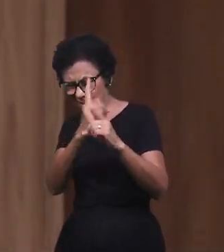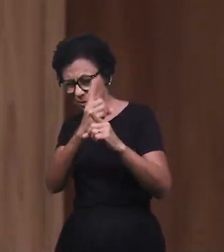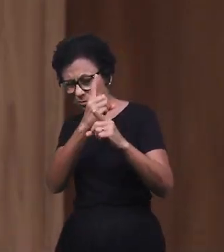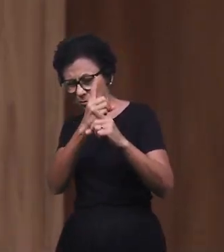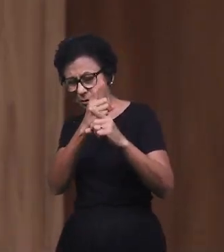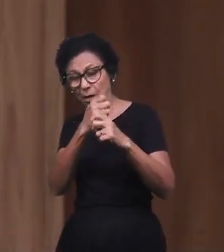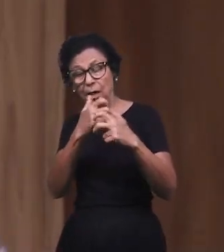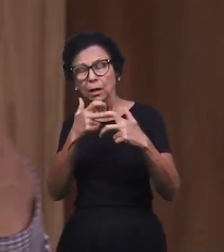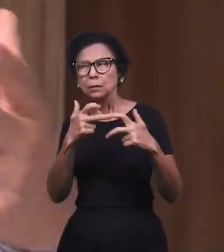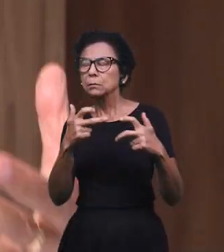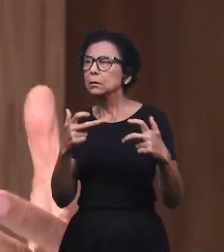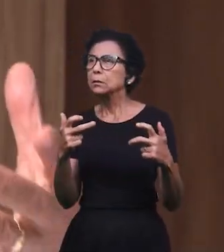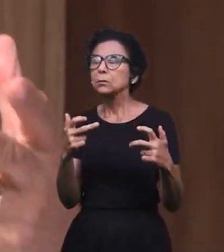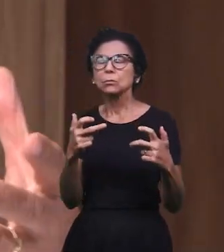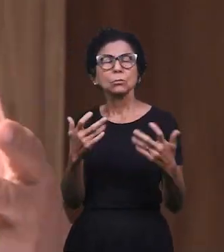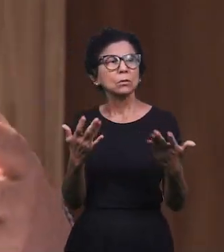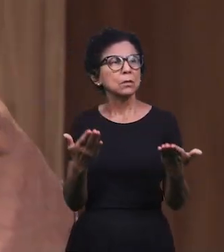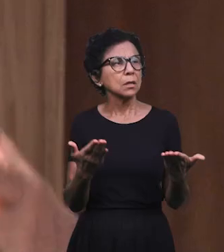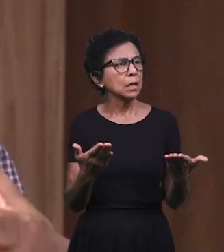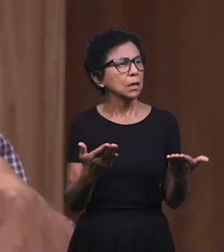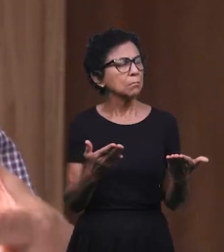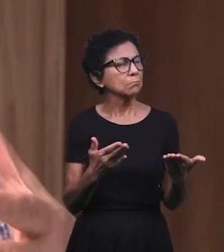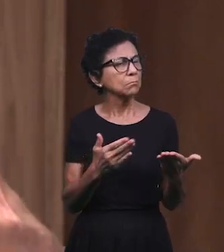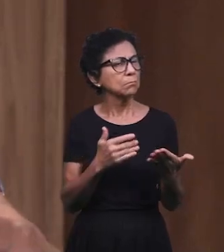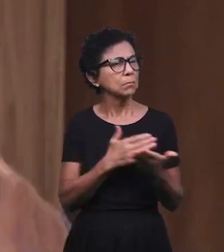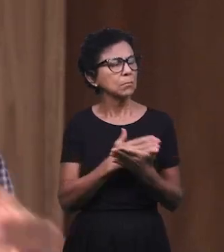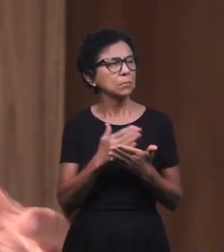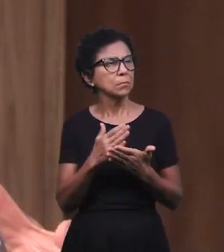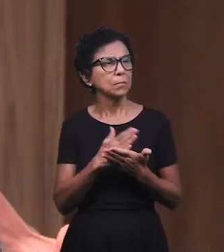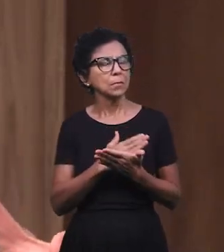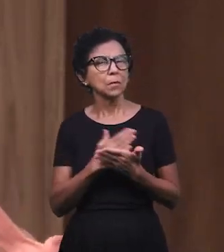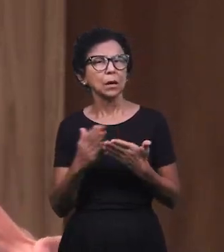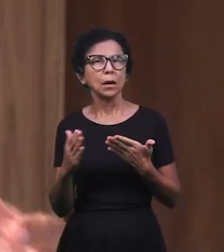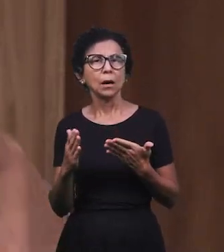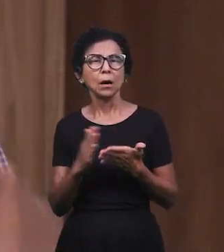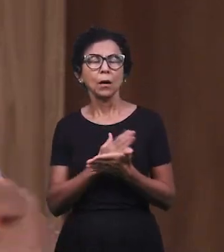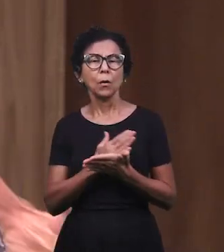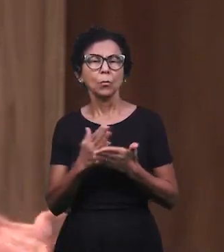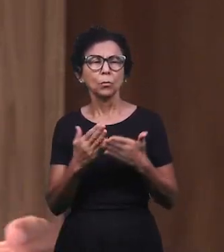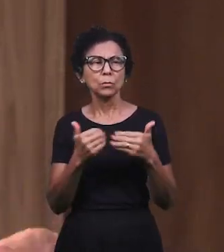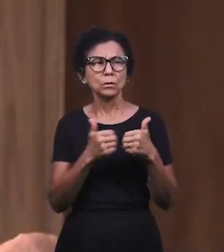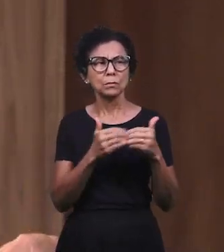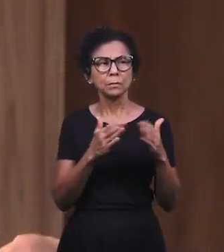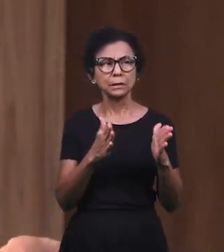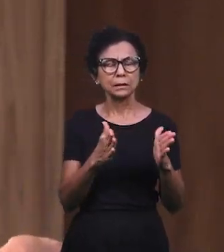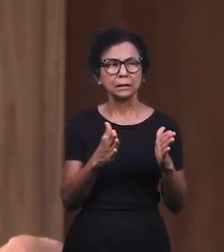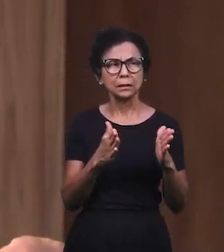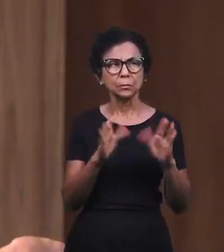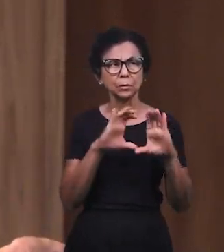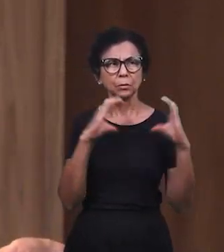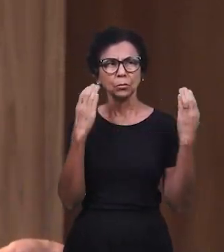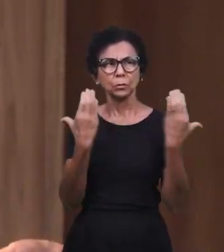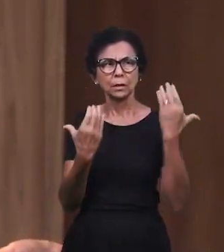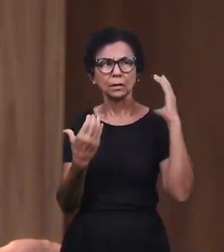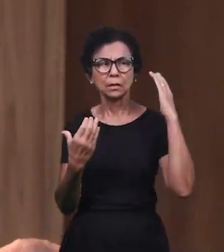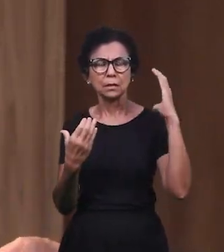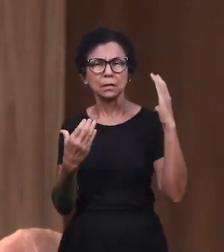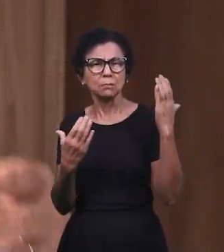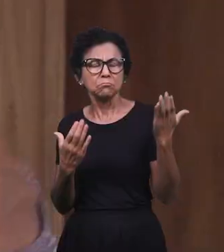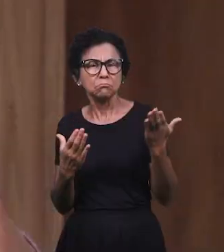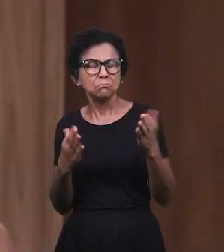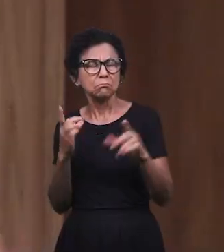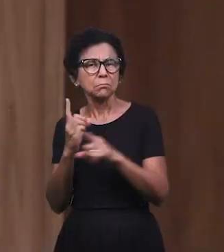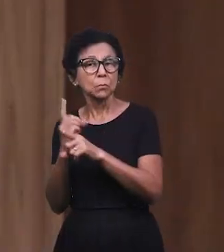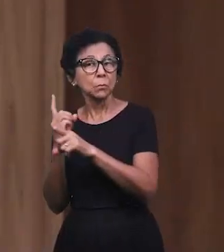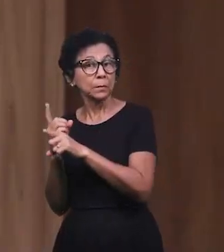mesmo a questionar certos princípios que estavam estabelecidos dentro da comunidade científica, né? E